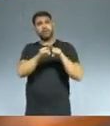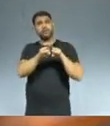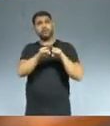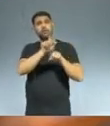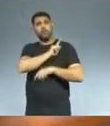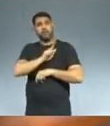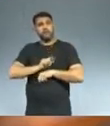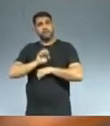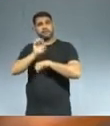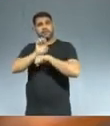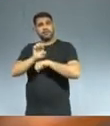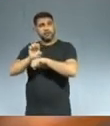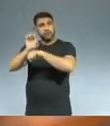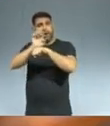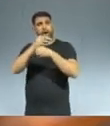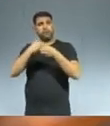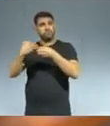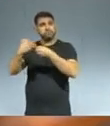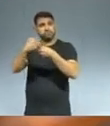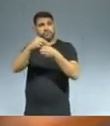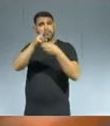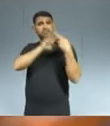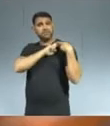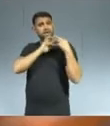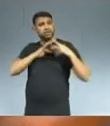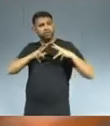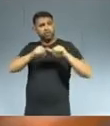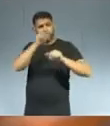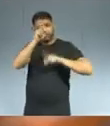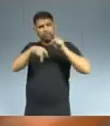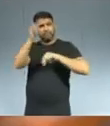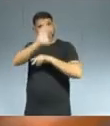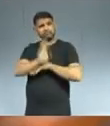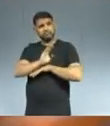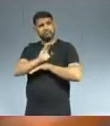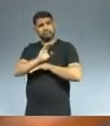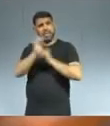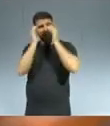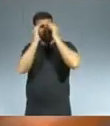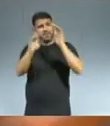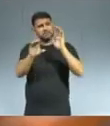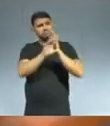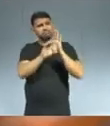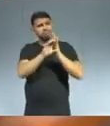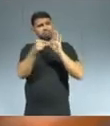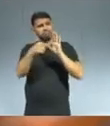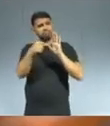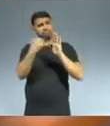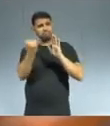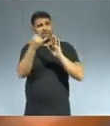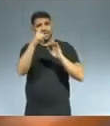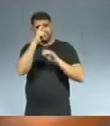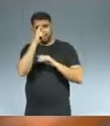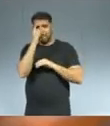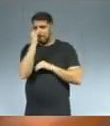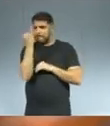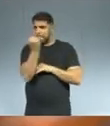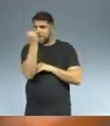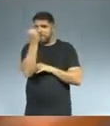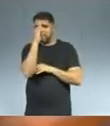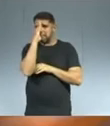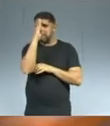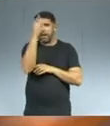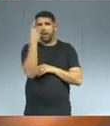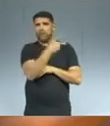governos dos Estados do governos municipais e de todos os cidadãos A então eu me parece que esse é o primeiro Grande